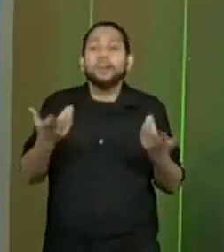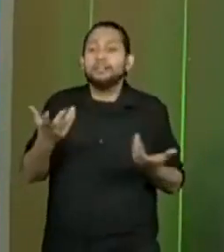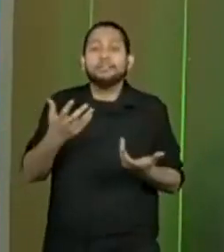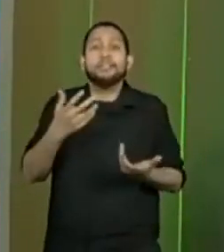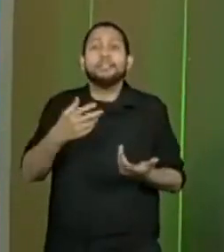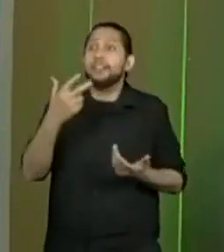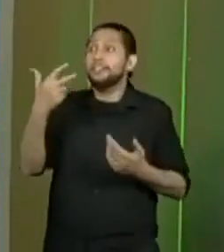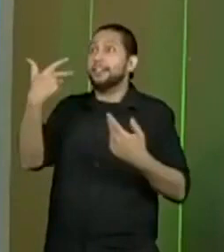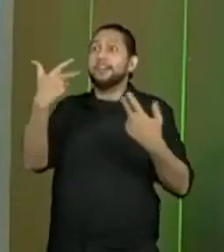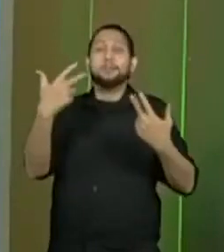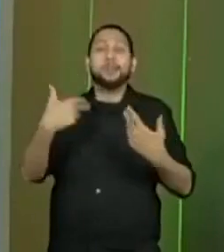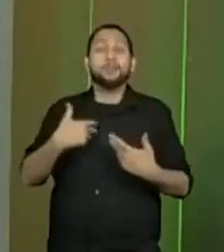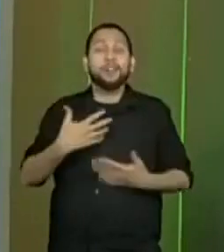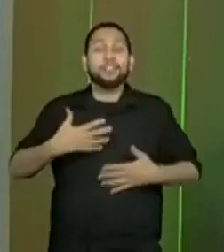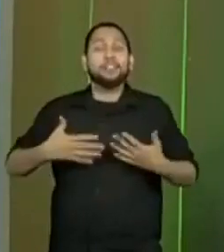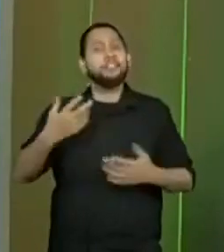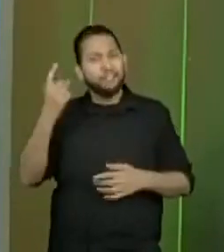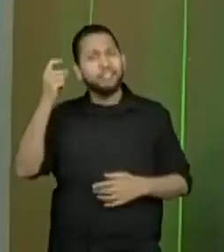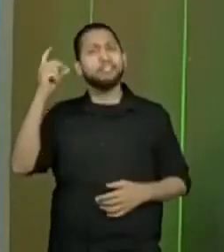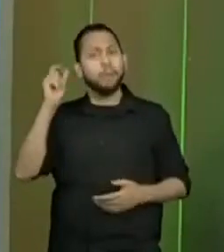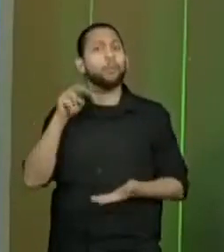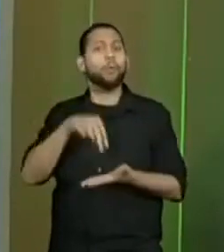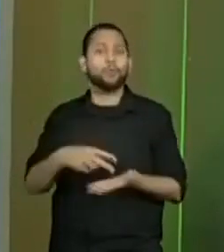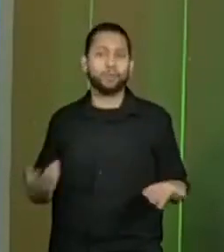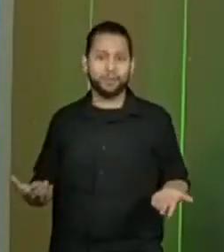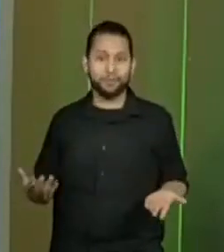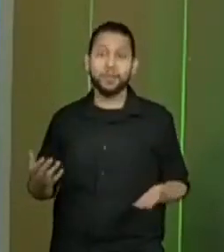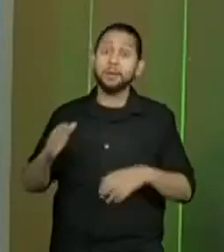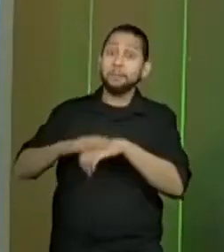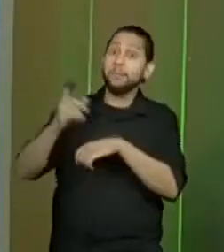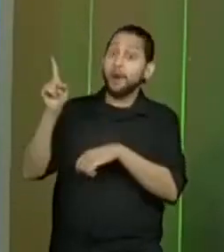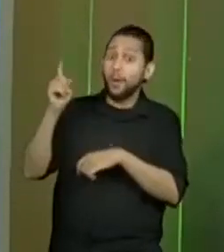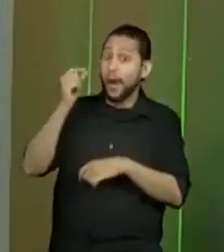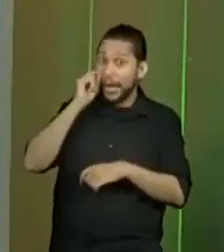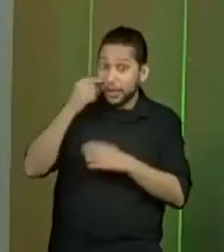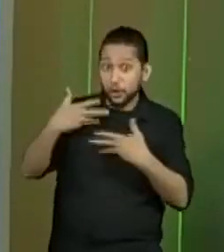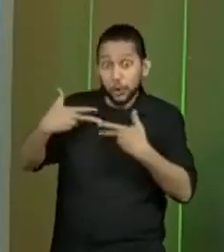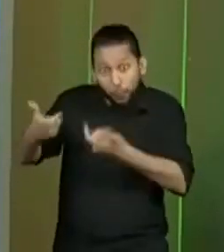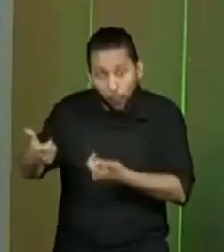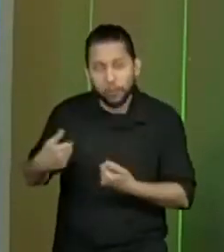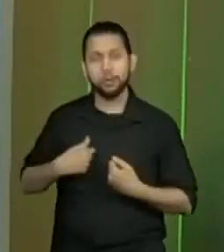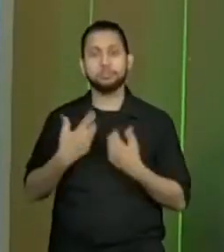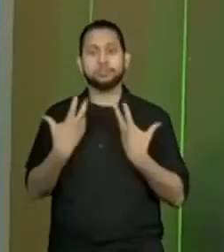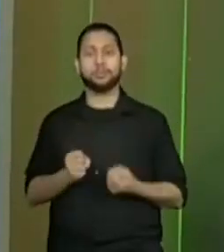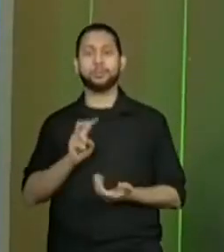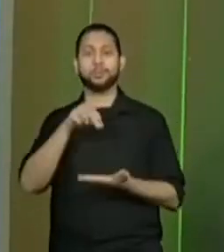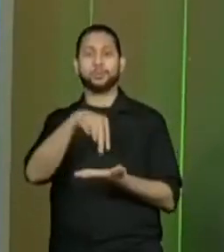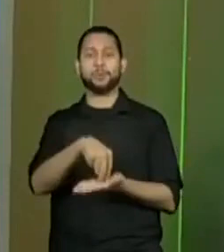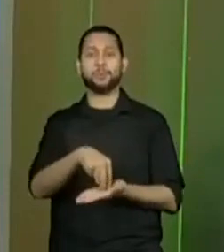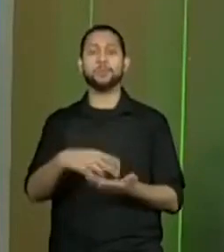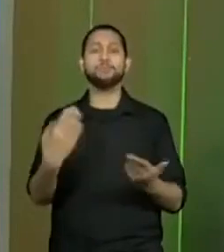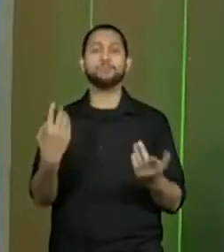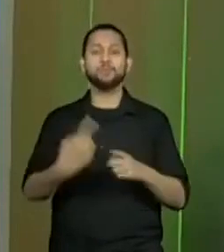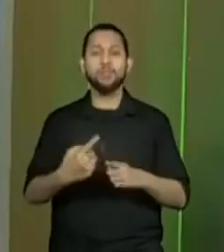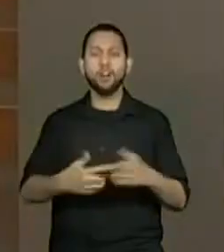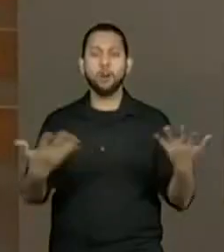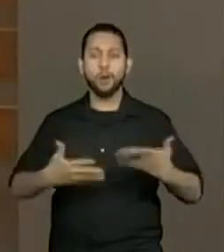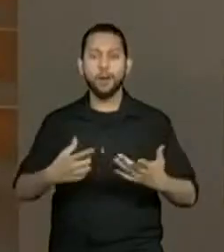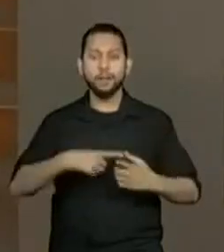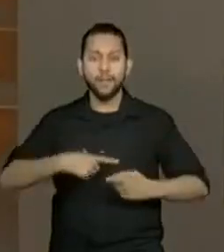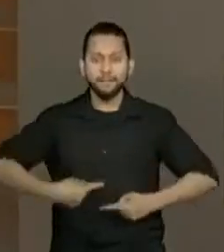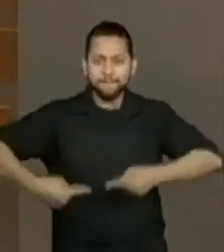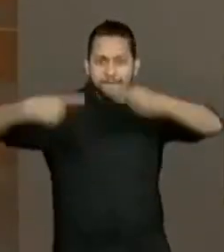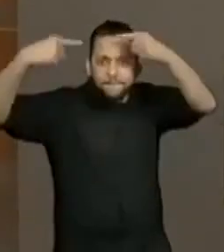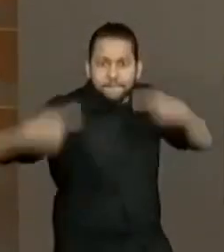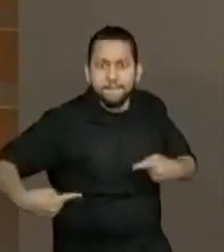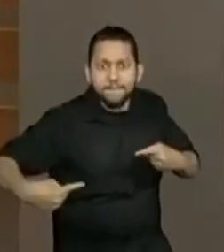qual a câmera olhar. Então, qualquer coisa, eu posso tropeçar aqui, mas eu só vim porque é com a professora Aline. Afinal, nós vamos entrar numa batalha, não é, professora Aline? Sim,